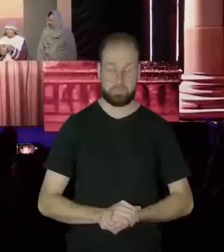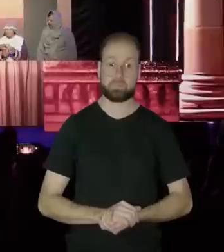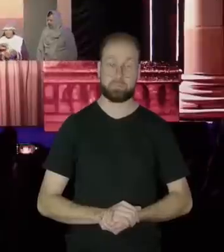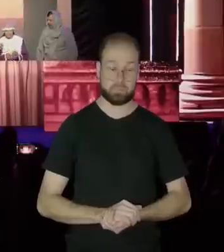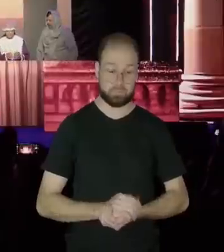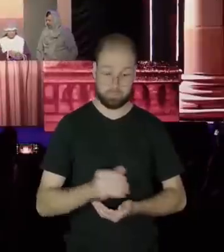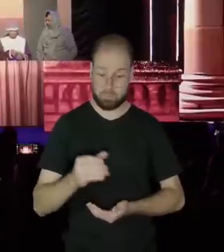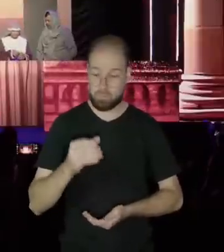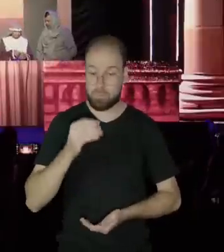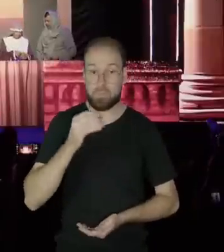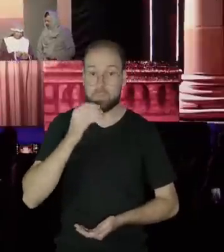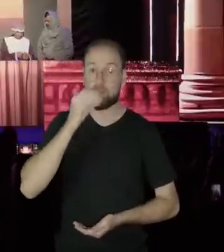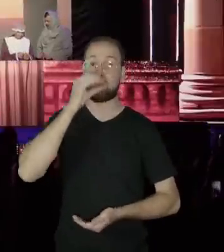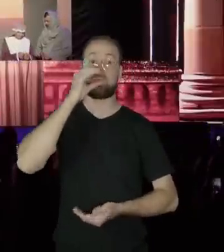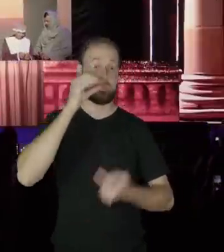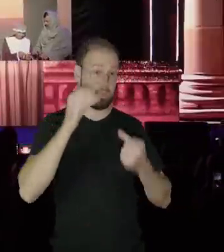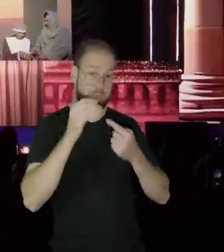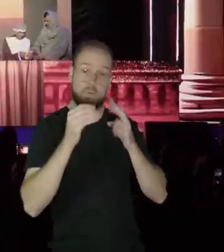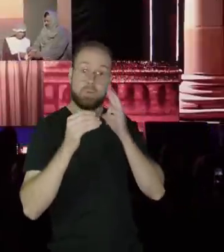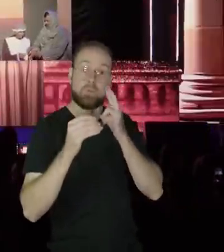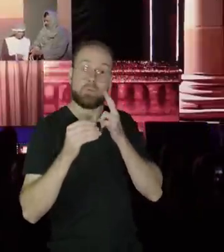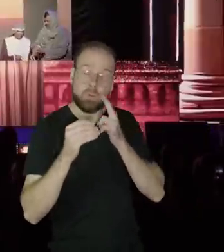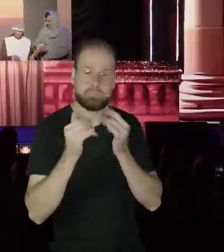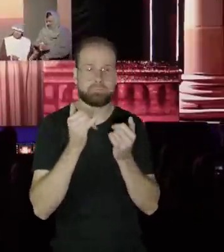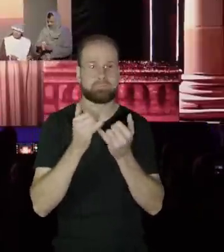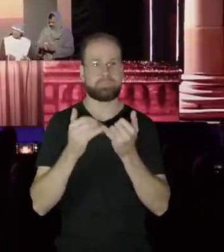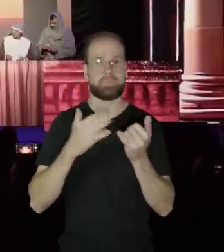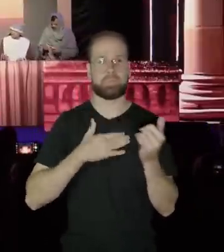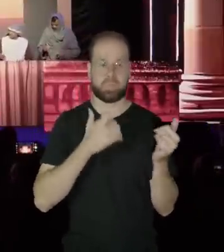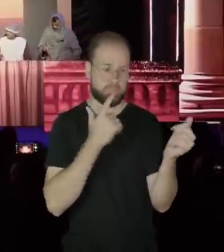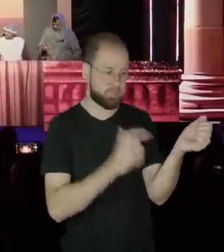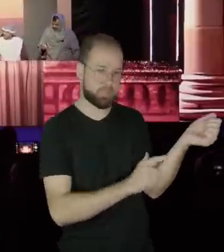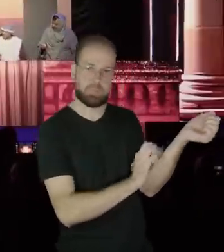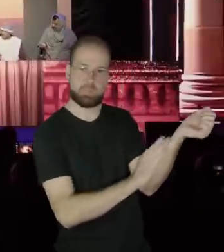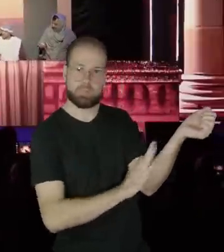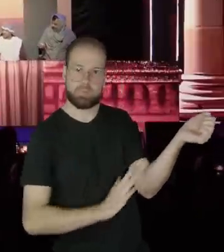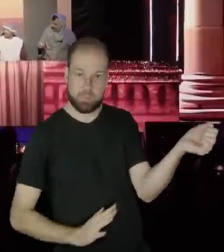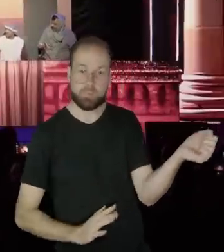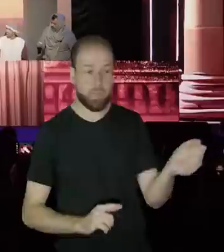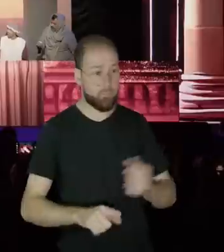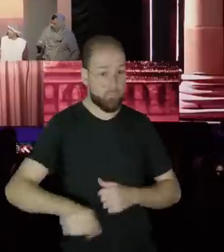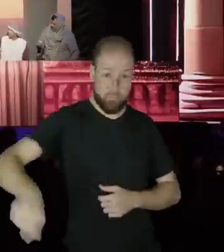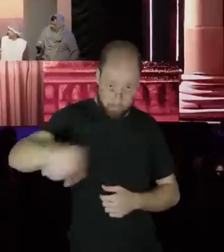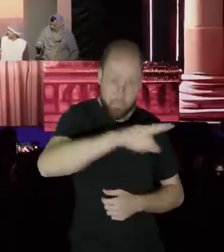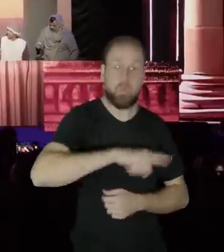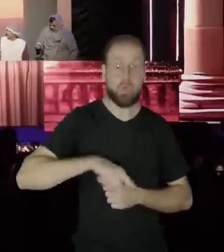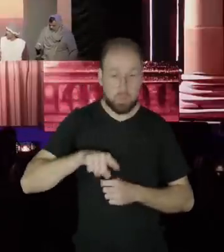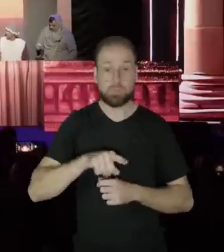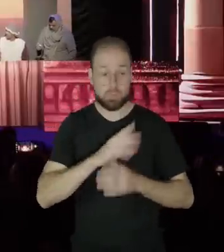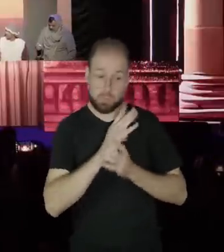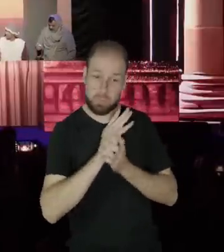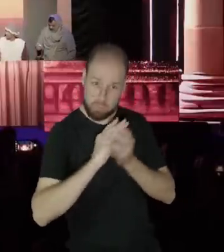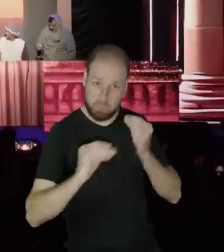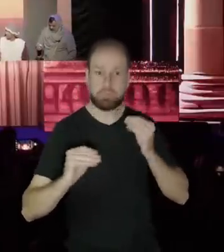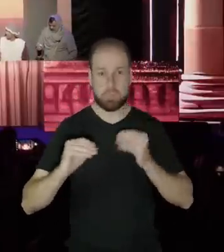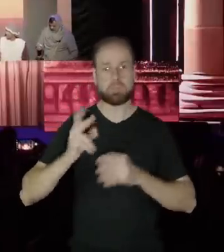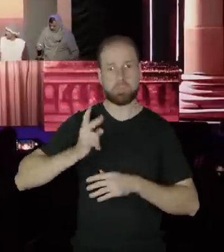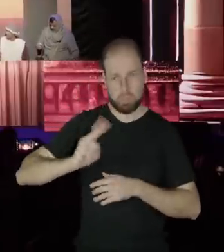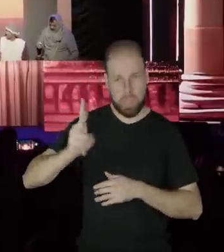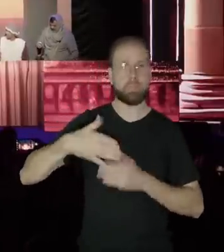Tomai e bebei, este é o meu sangue. Fazei isto em minha